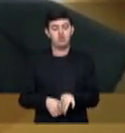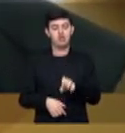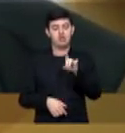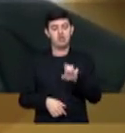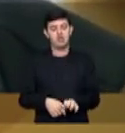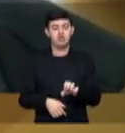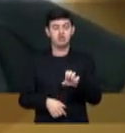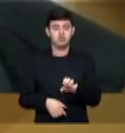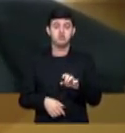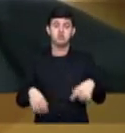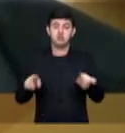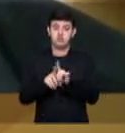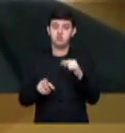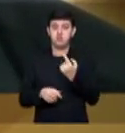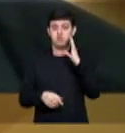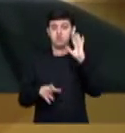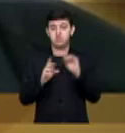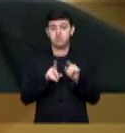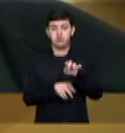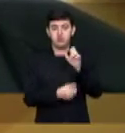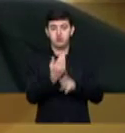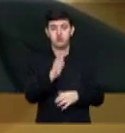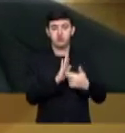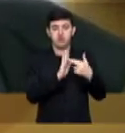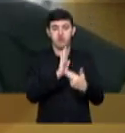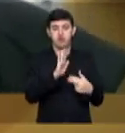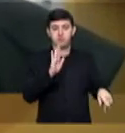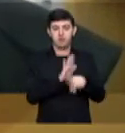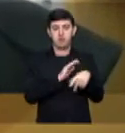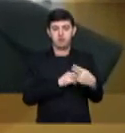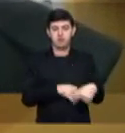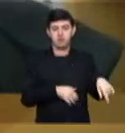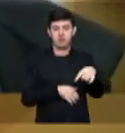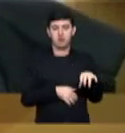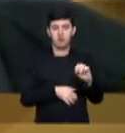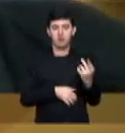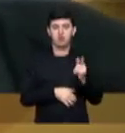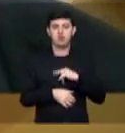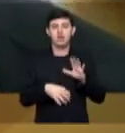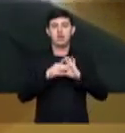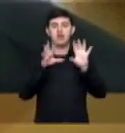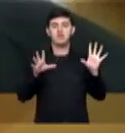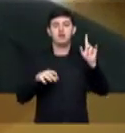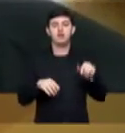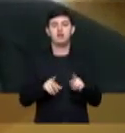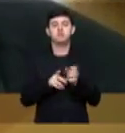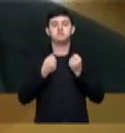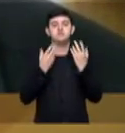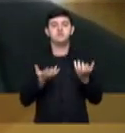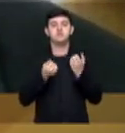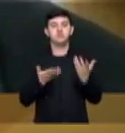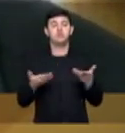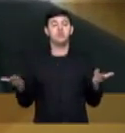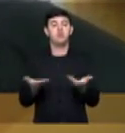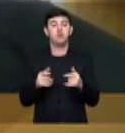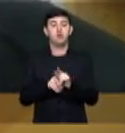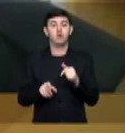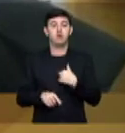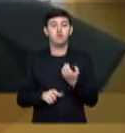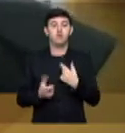há autorregulamentação ou há liberdade de expressão. Gostaria de ser